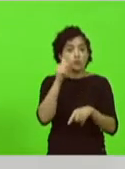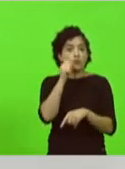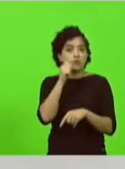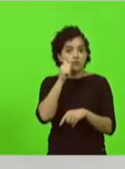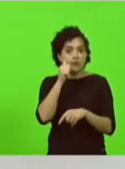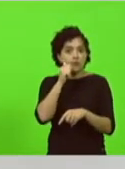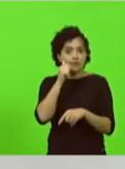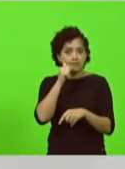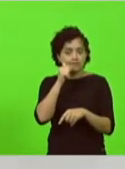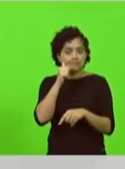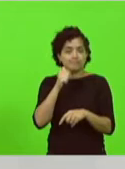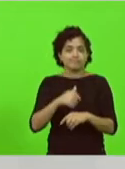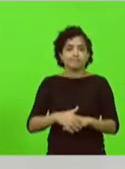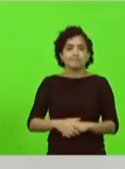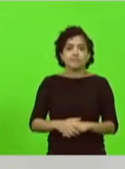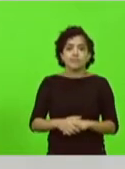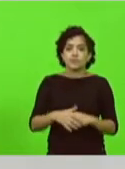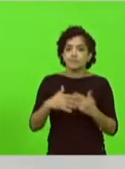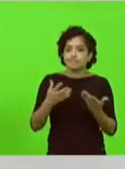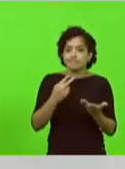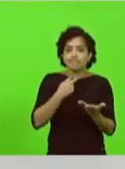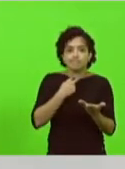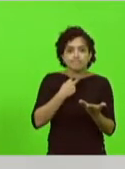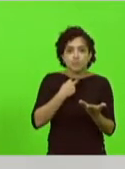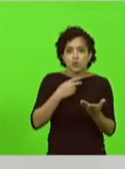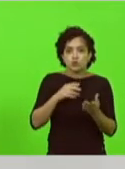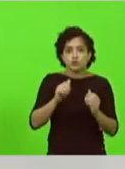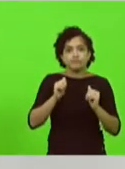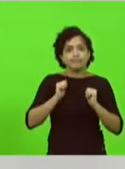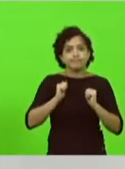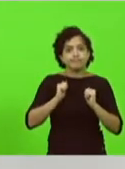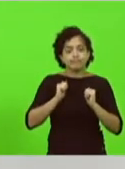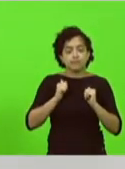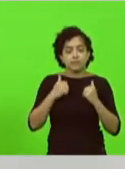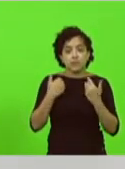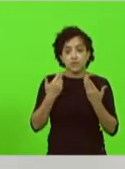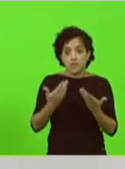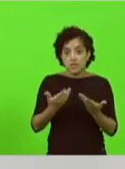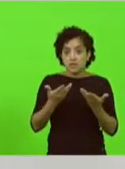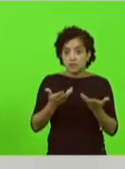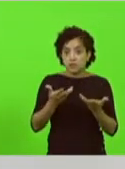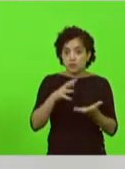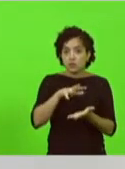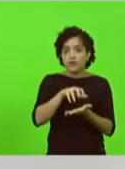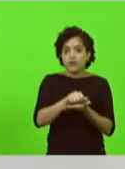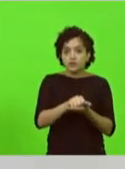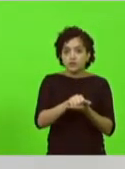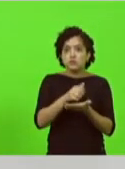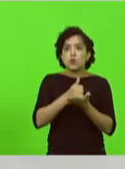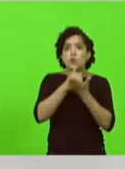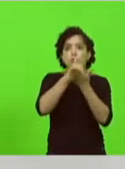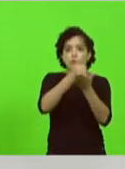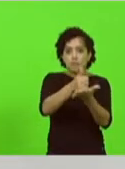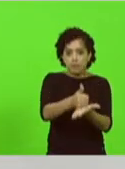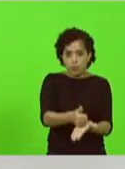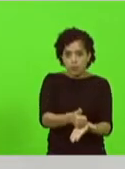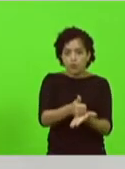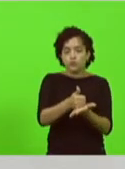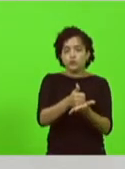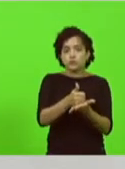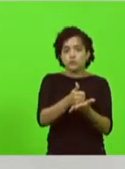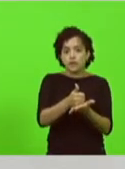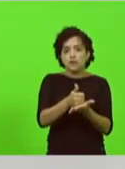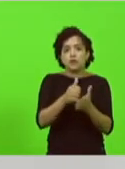país. Não podemos ficar omissos a isso e quero aqui registrar meu apoio à bancada feminina